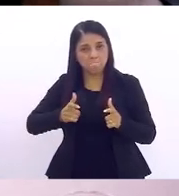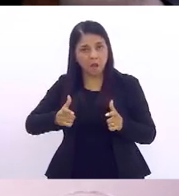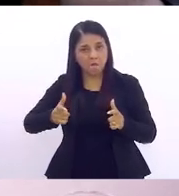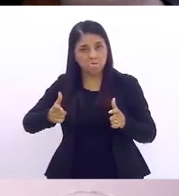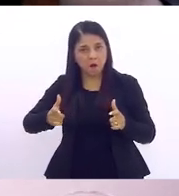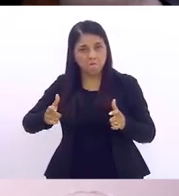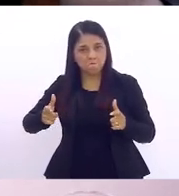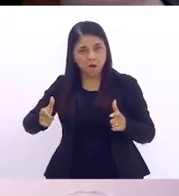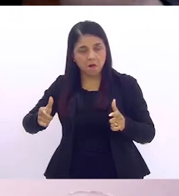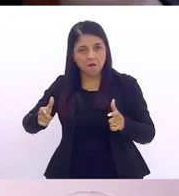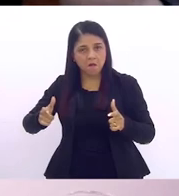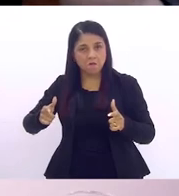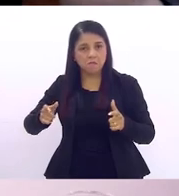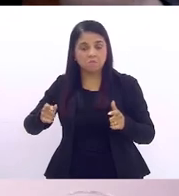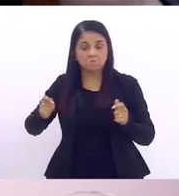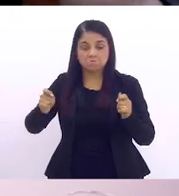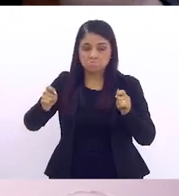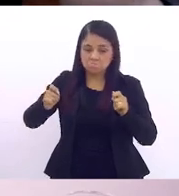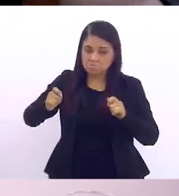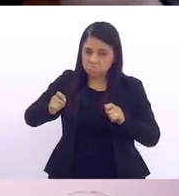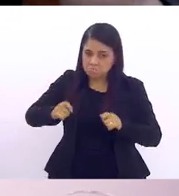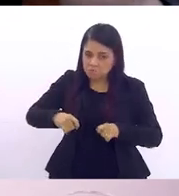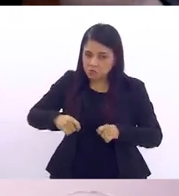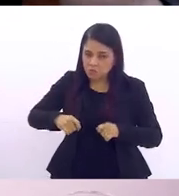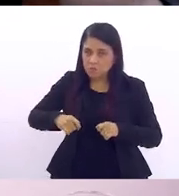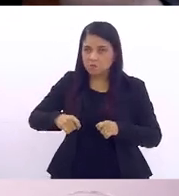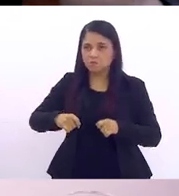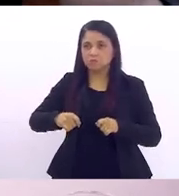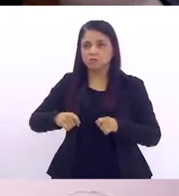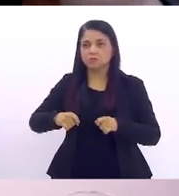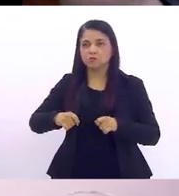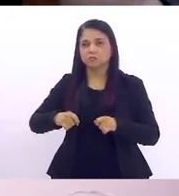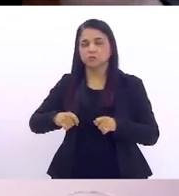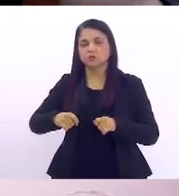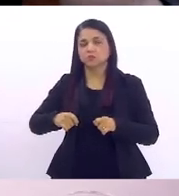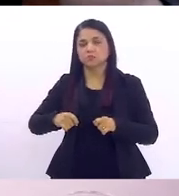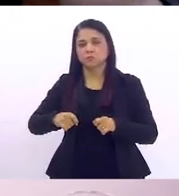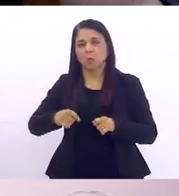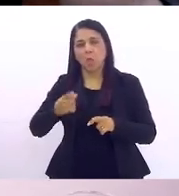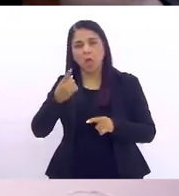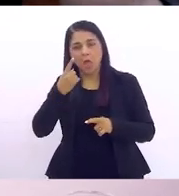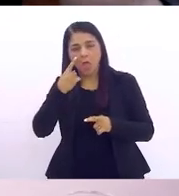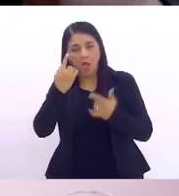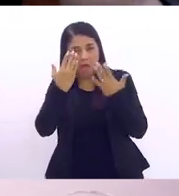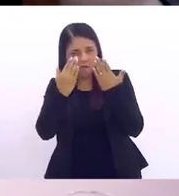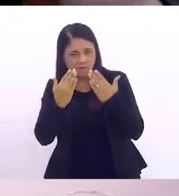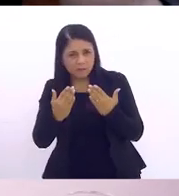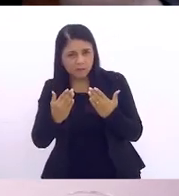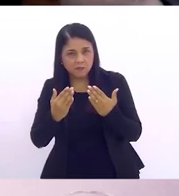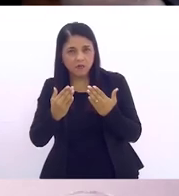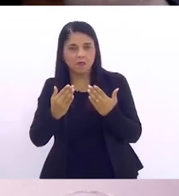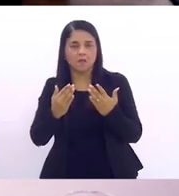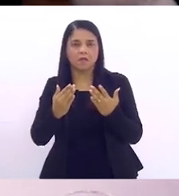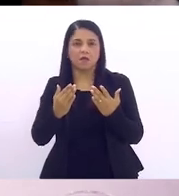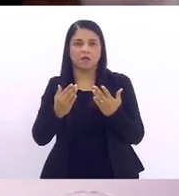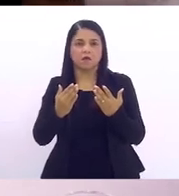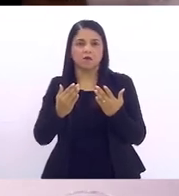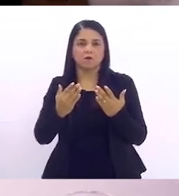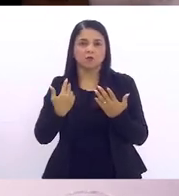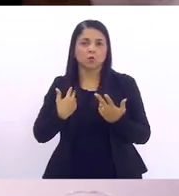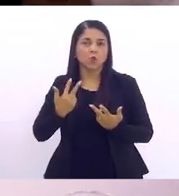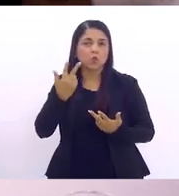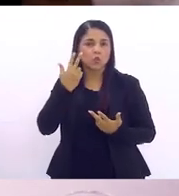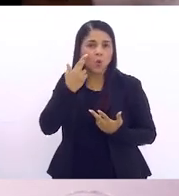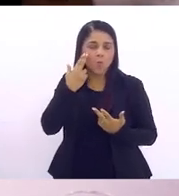nós possamos considerar fora do do que do que provavelmente acontece e